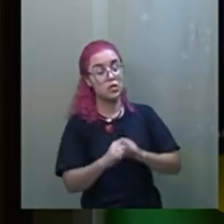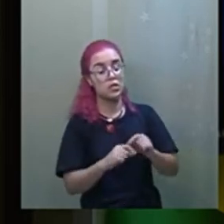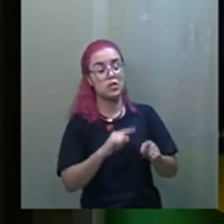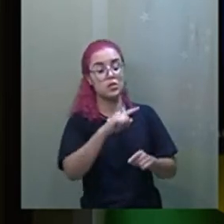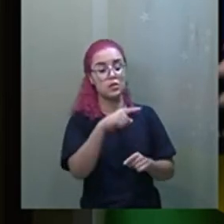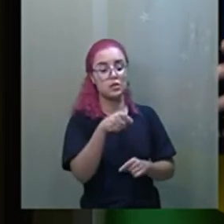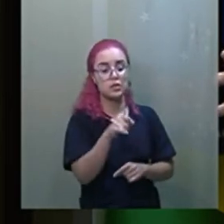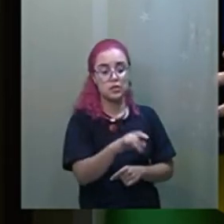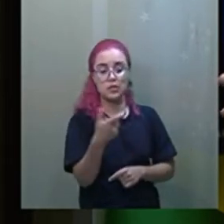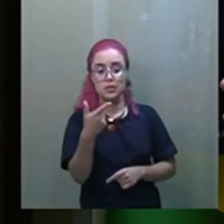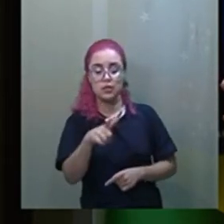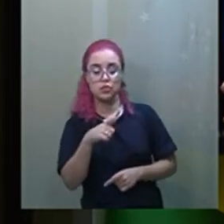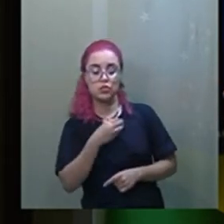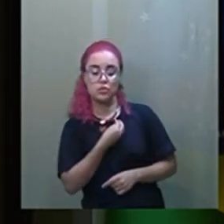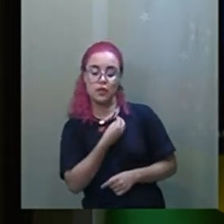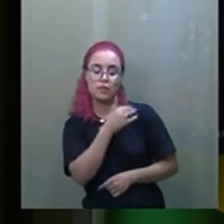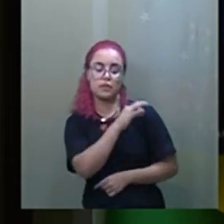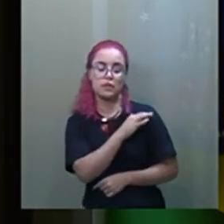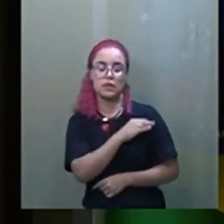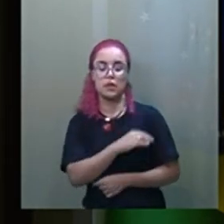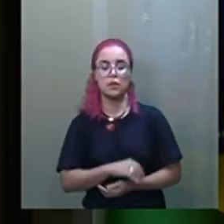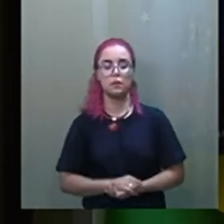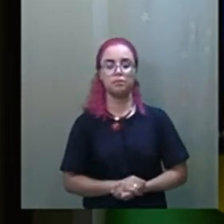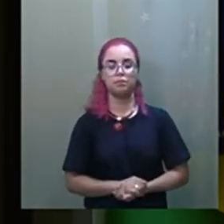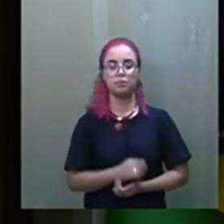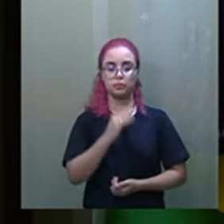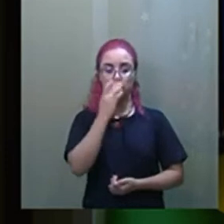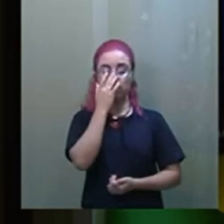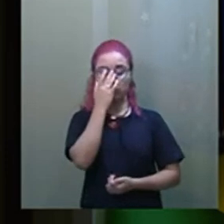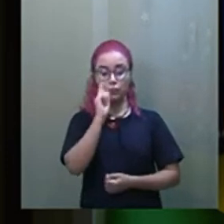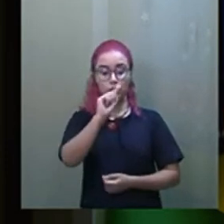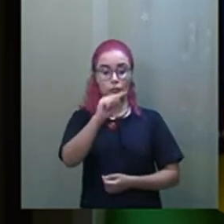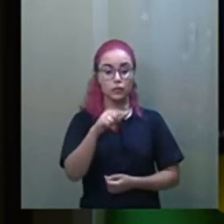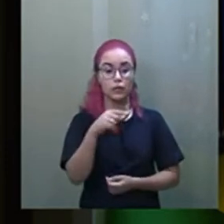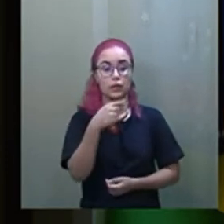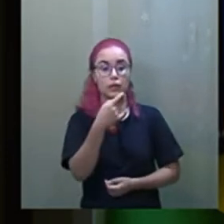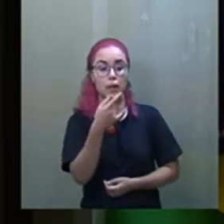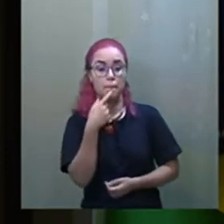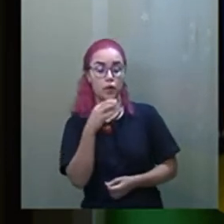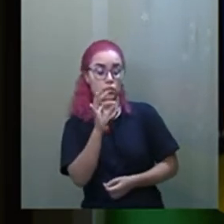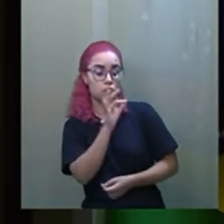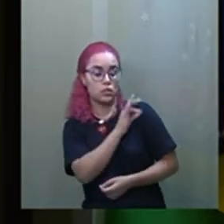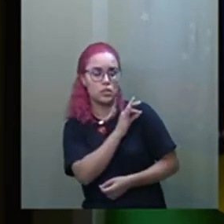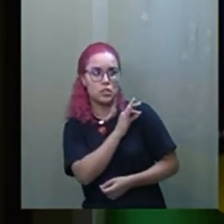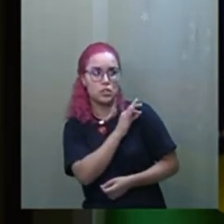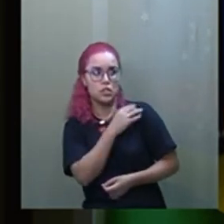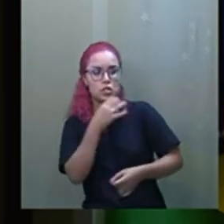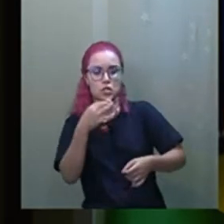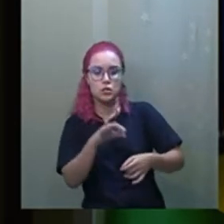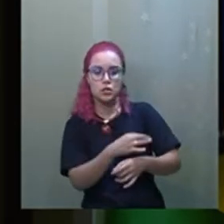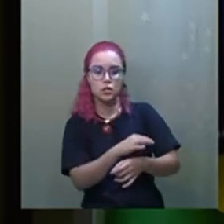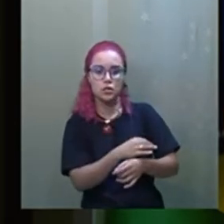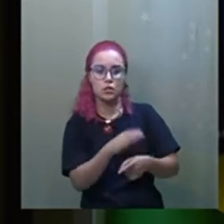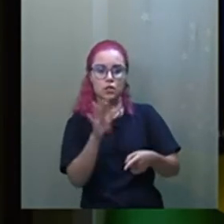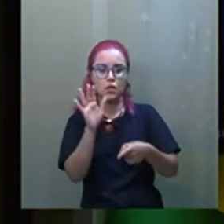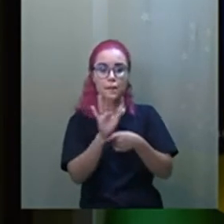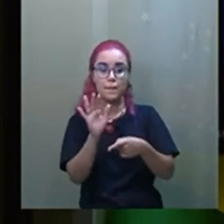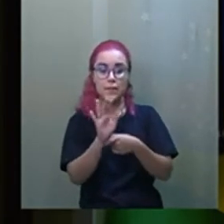vacinadas, e a gente tem que respeitar essas pessoas, depois de infectadas,